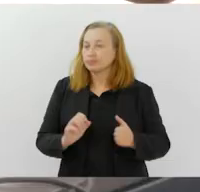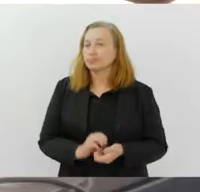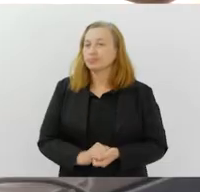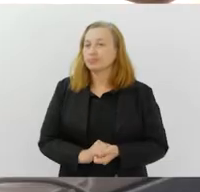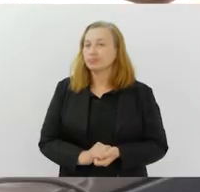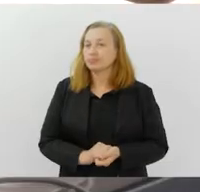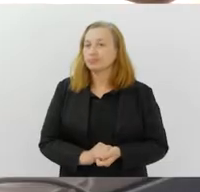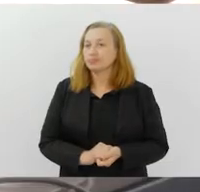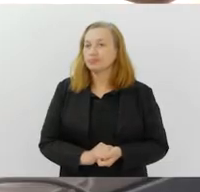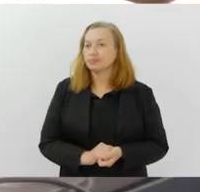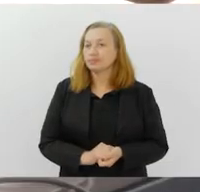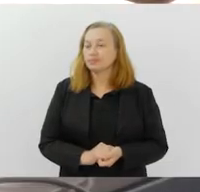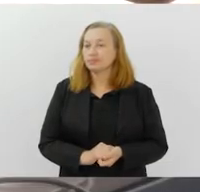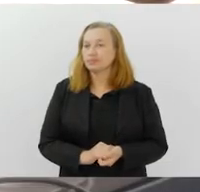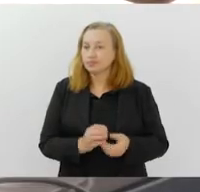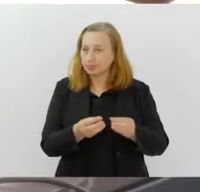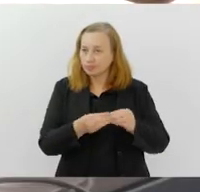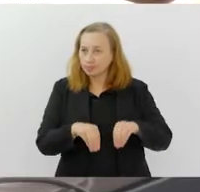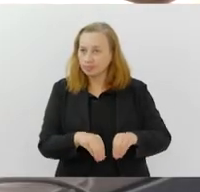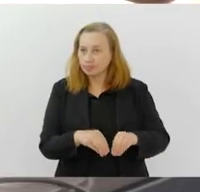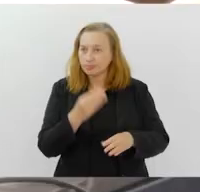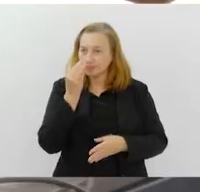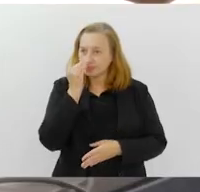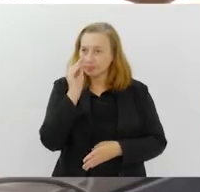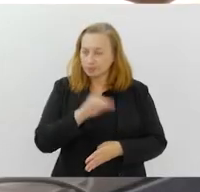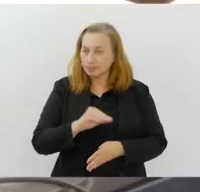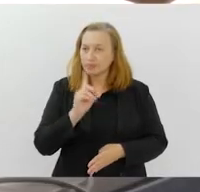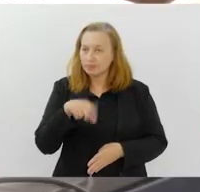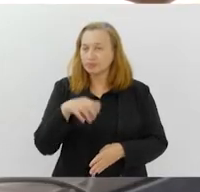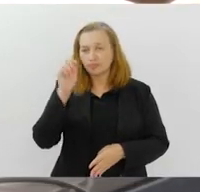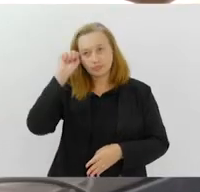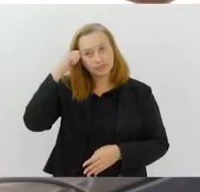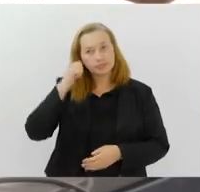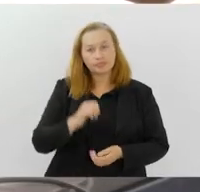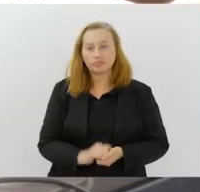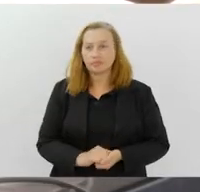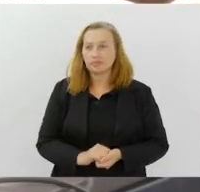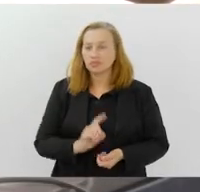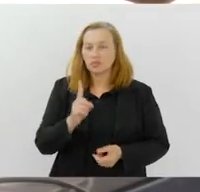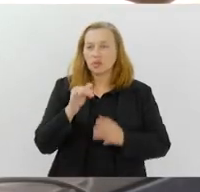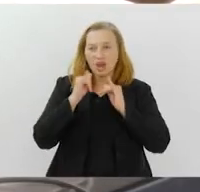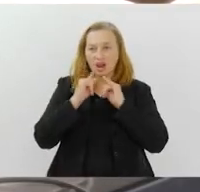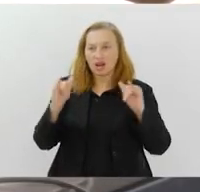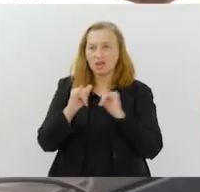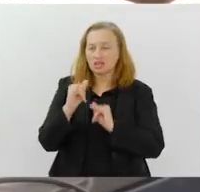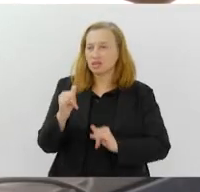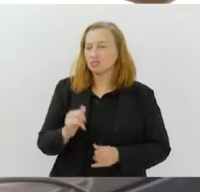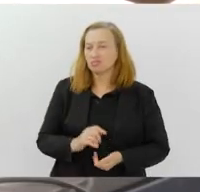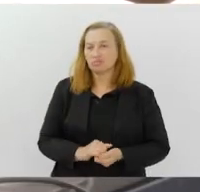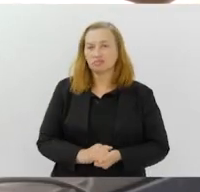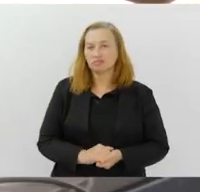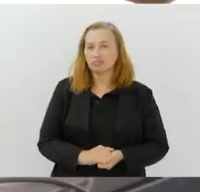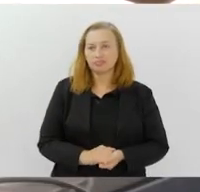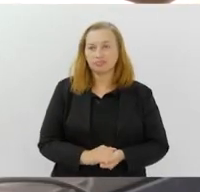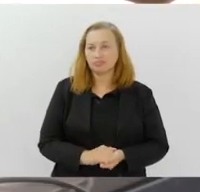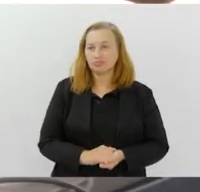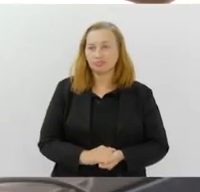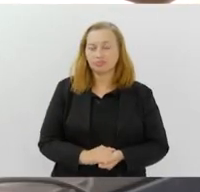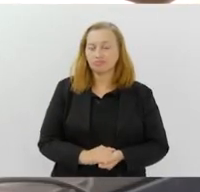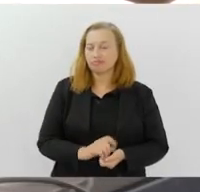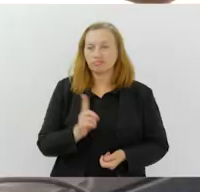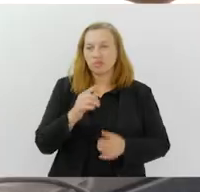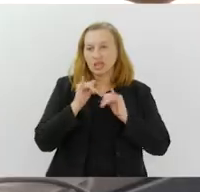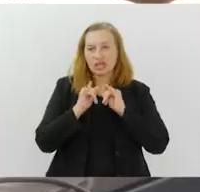agredida é discriminada é a negra e aí não é autodeclaração E aí não